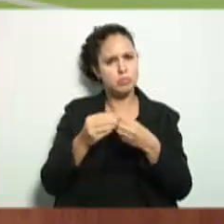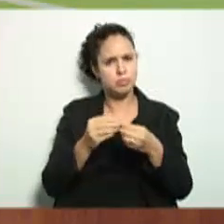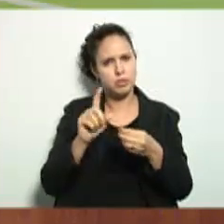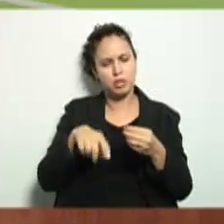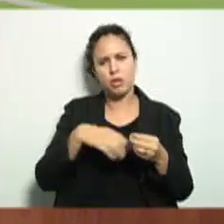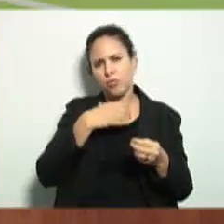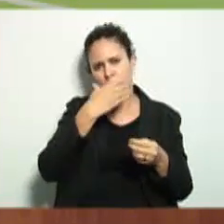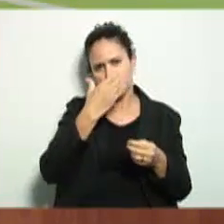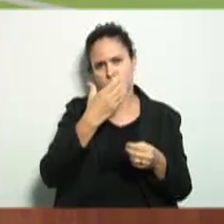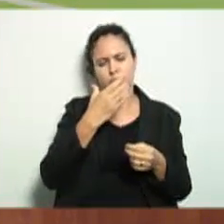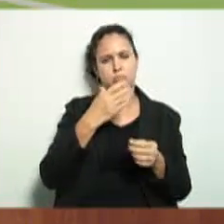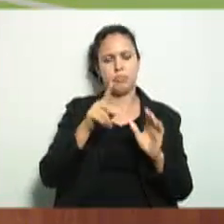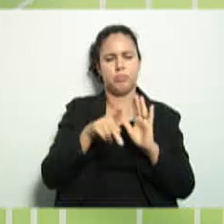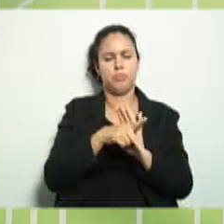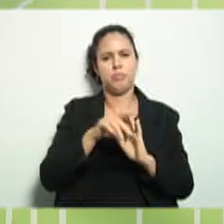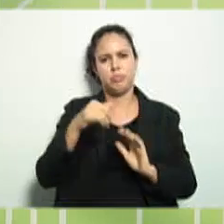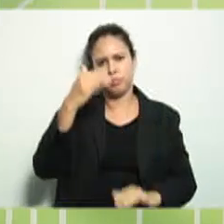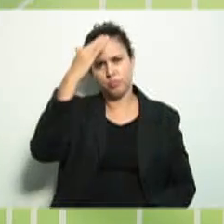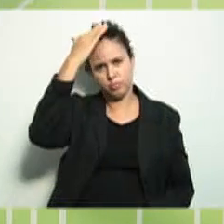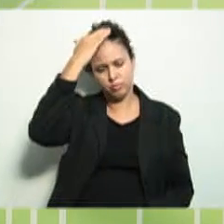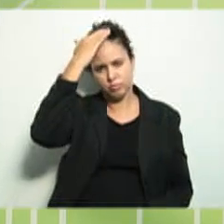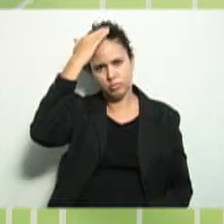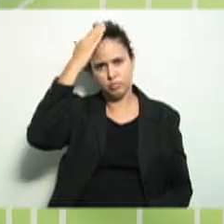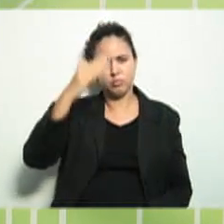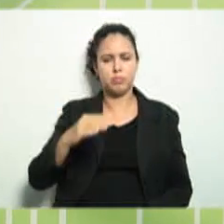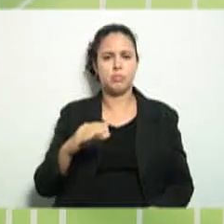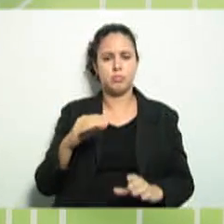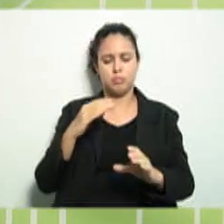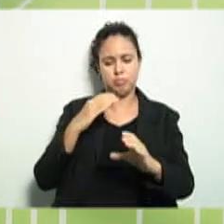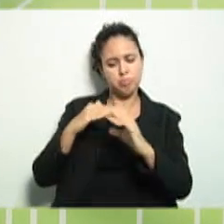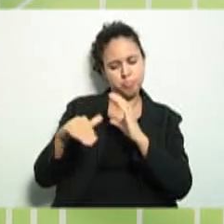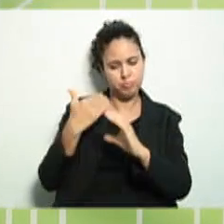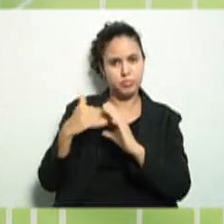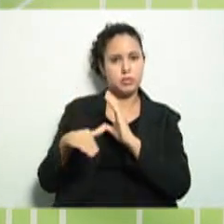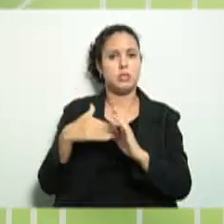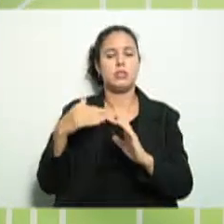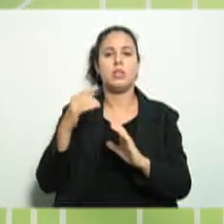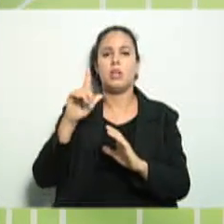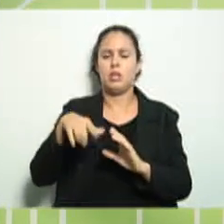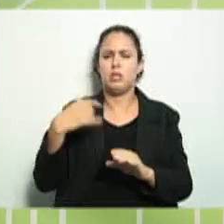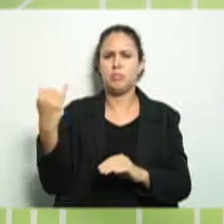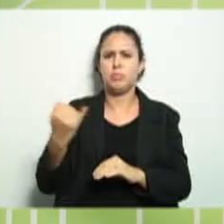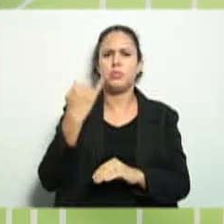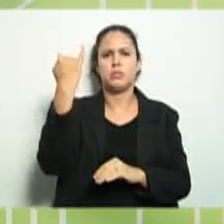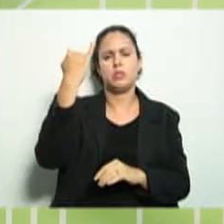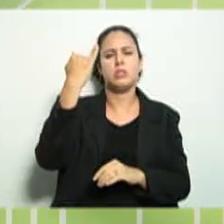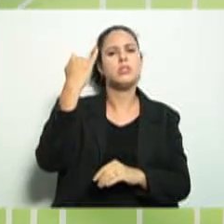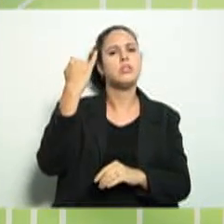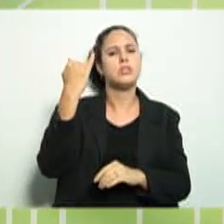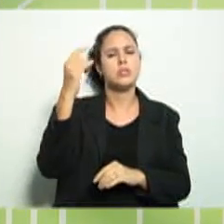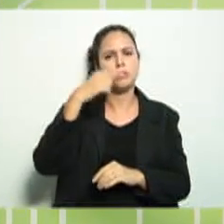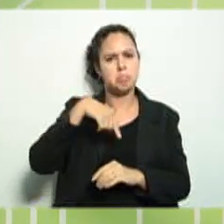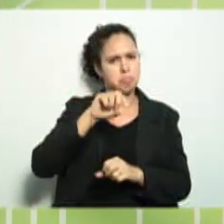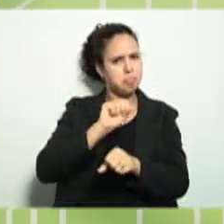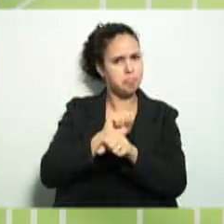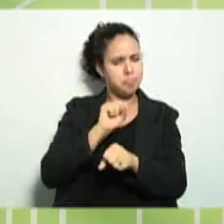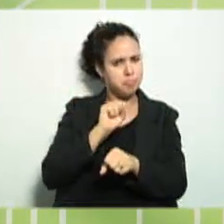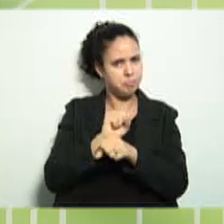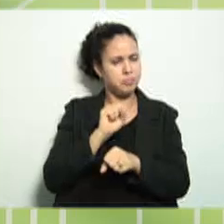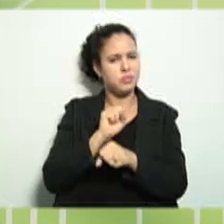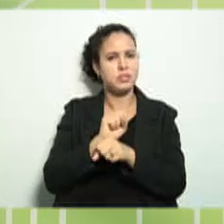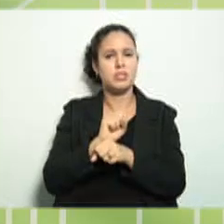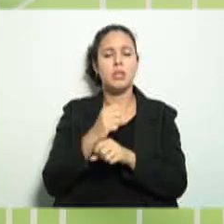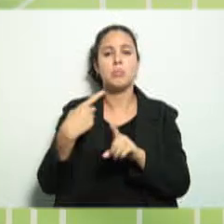Ji-Paraná. A participação de vocês no chat, nos mandando essas informações, são de uma riqueza tamanha, porque nós